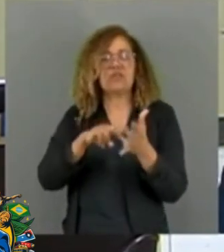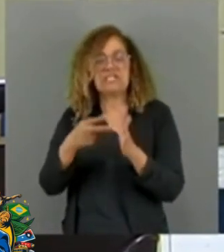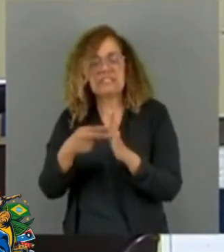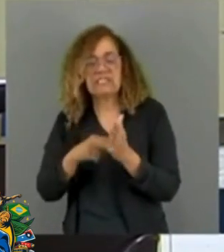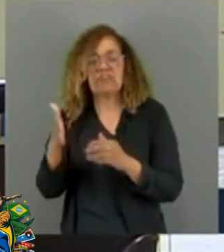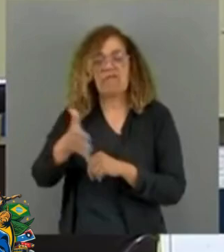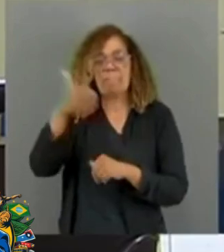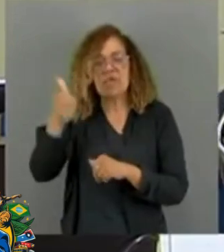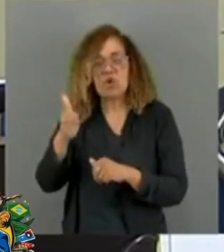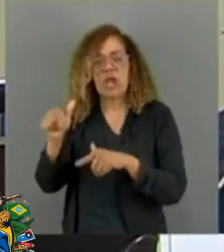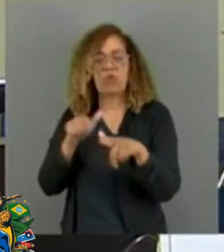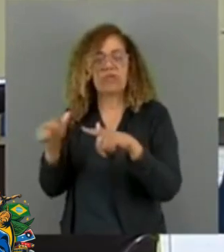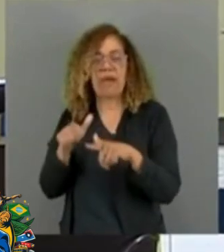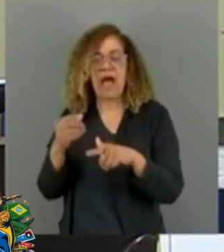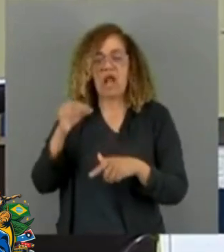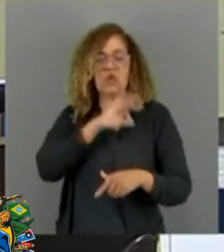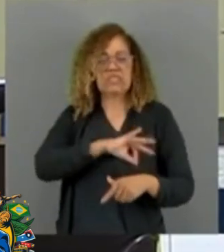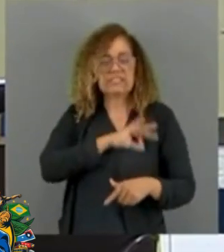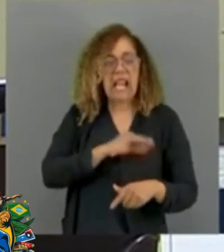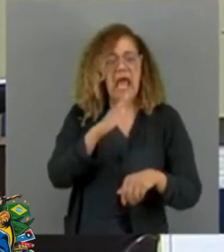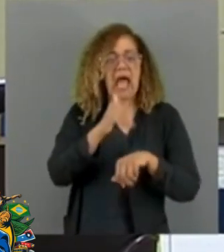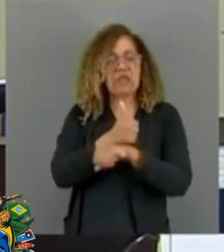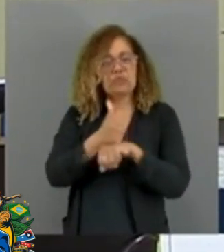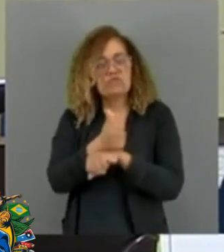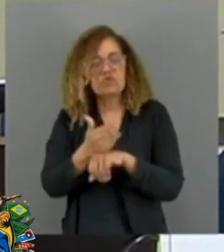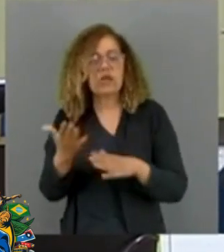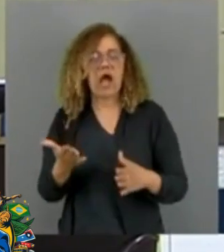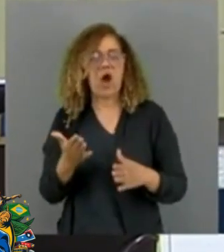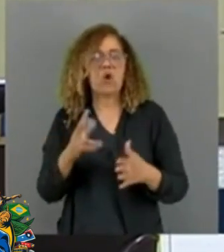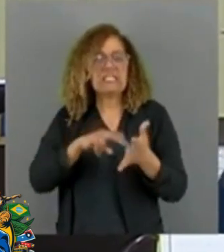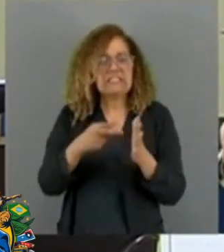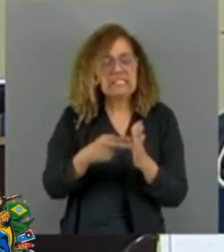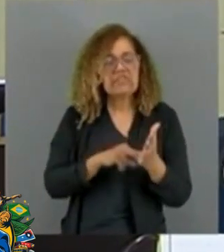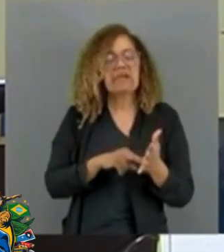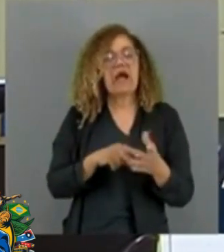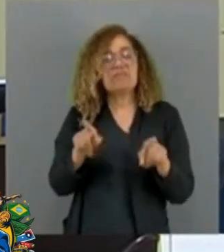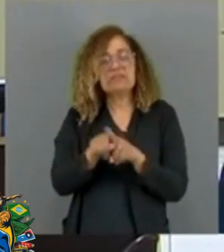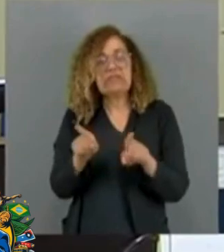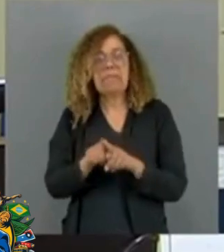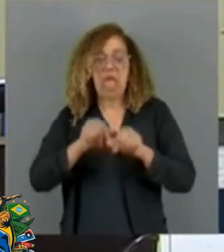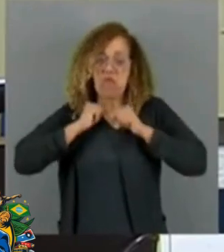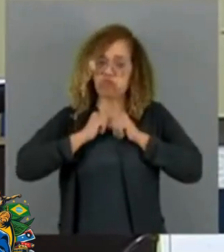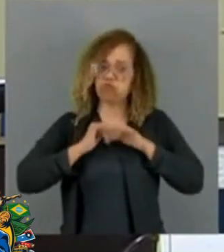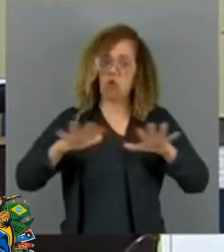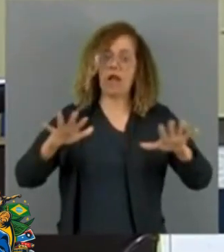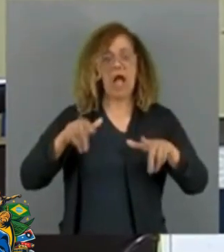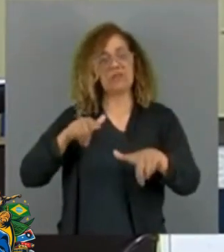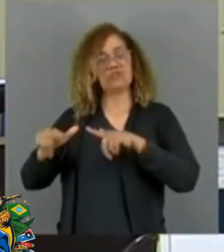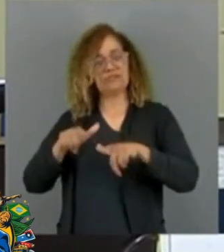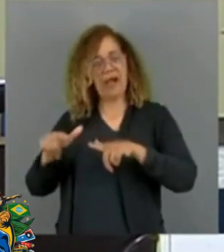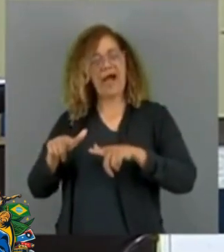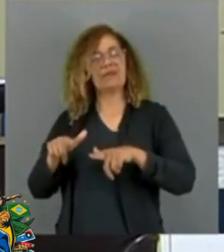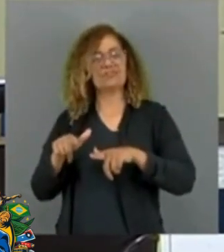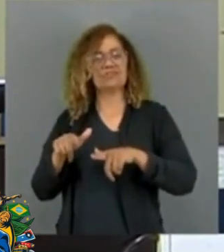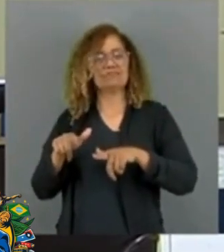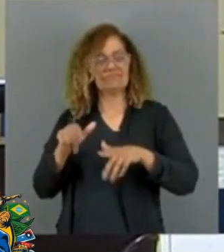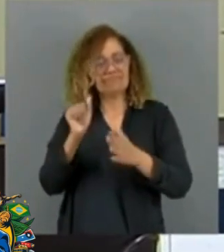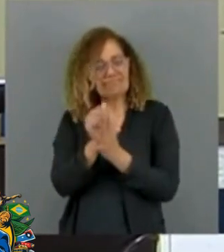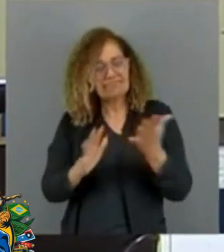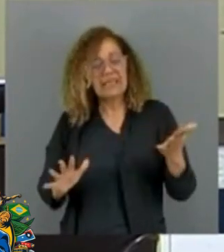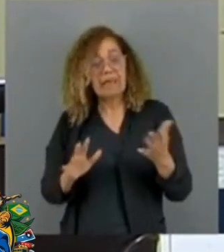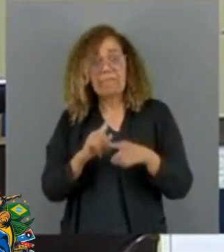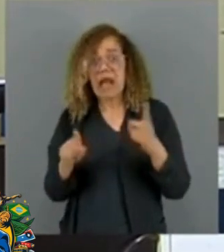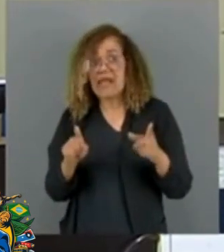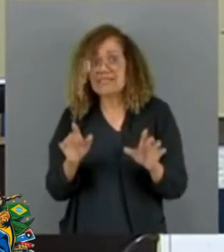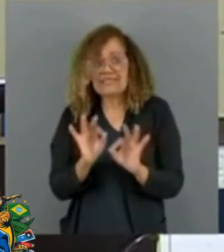das condições de trabalho, do salário dos profissionais, significava também a expansão das nossas atividades. E nós não estávamos fazendo